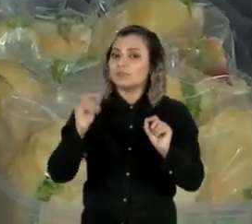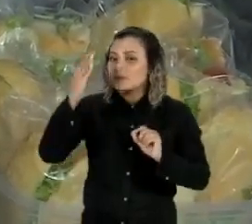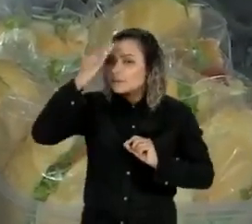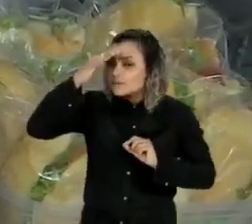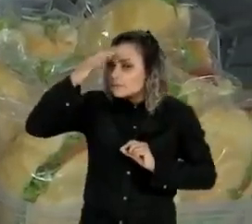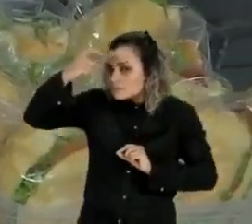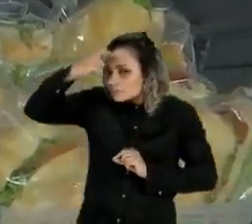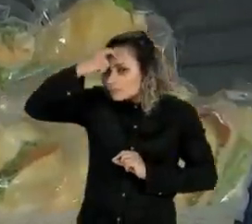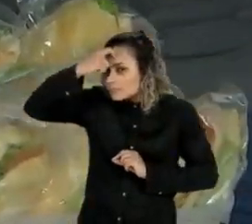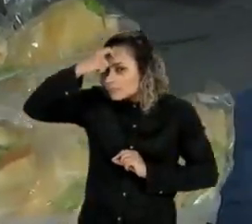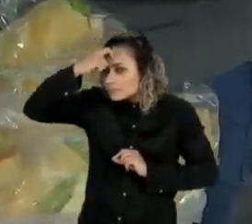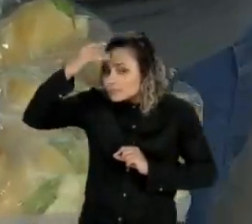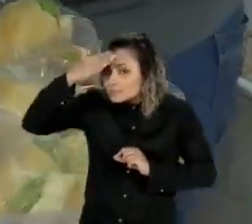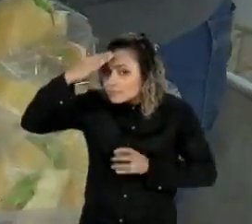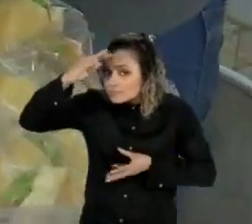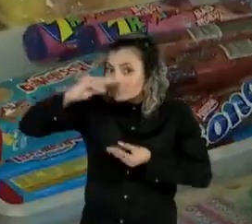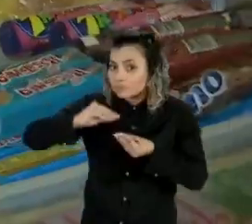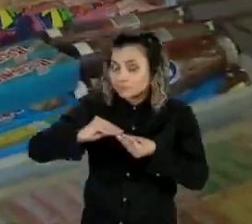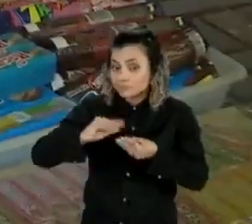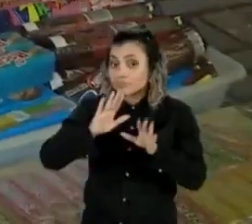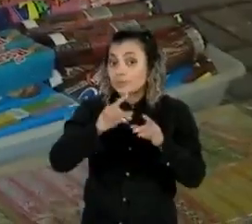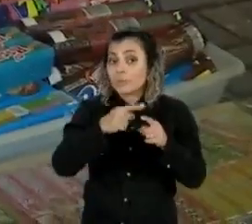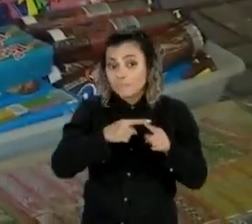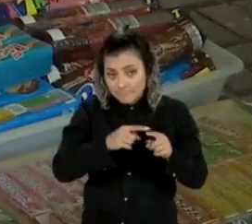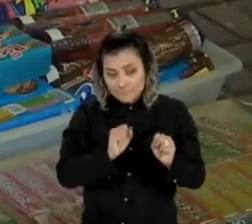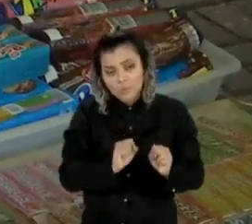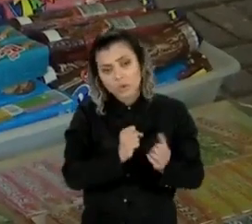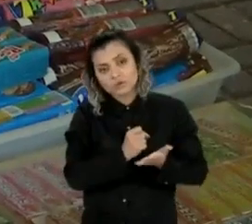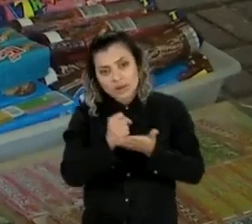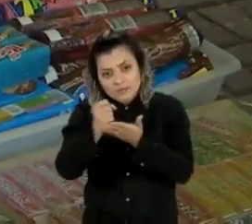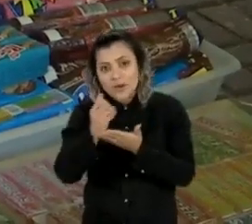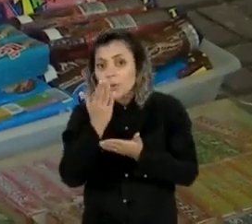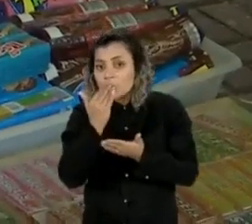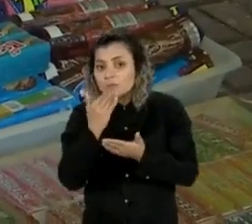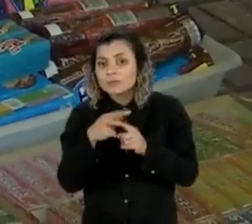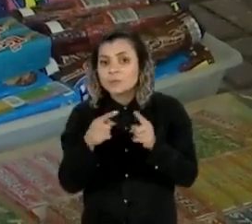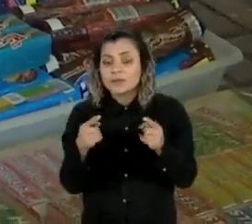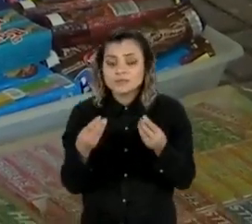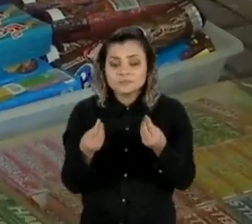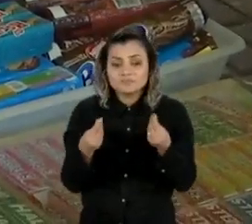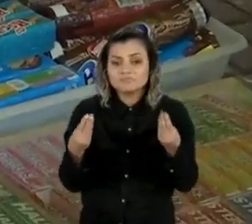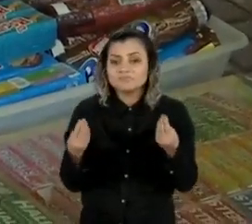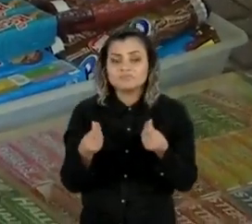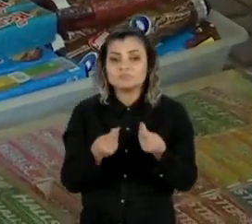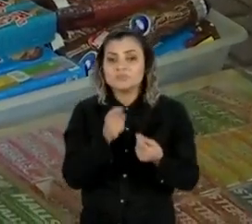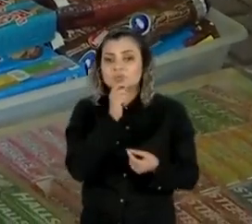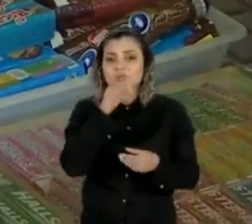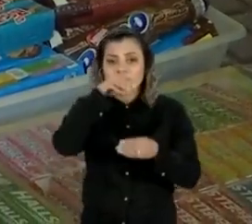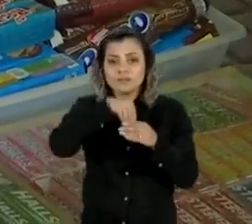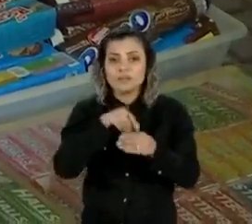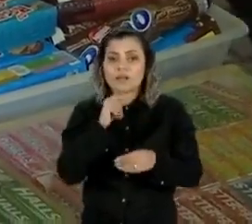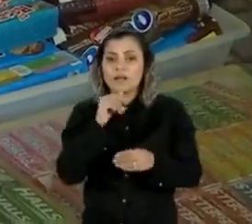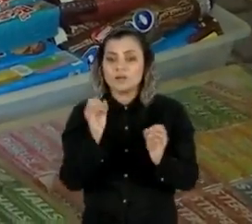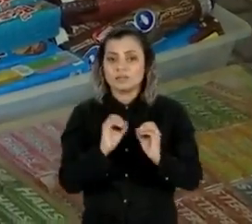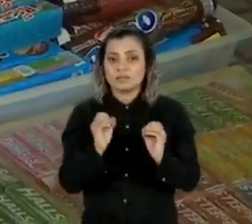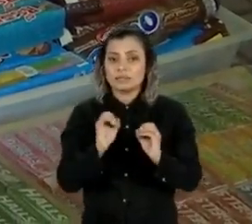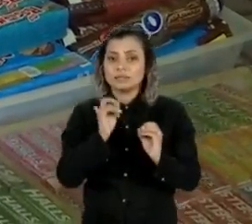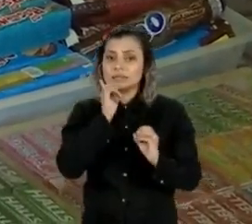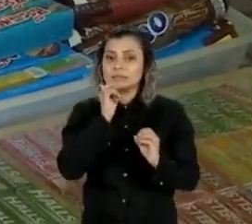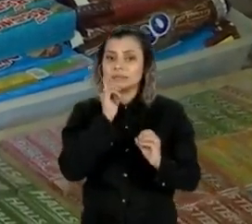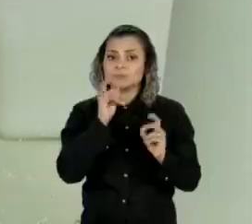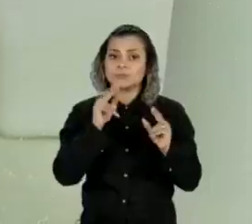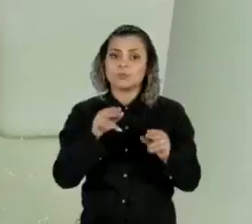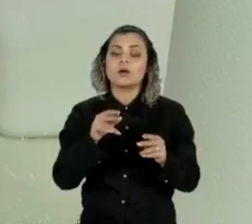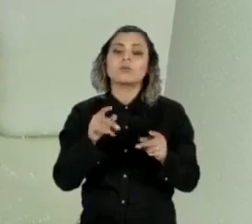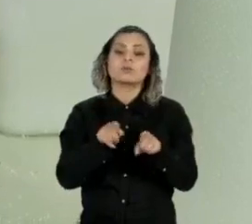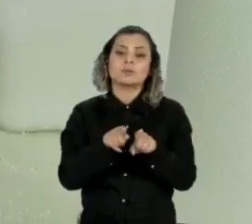sabedoria, né? Então, o que acontece? Você pode levar alimentos que não têm um teor de água, então não tem contaminação, como umas